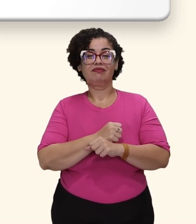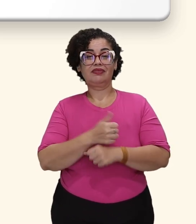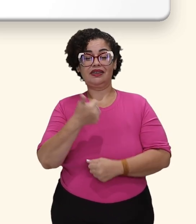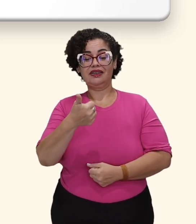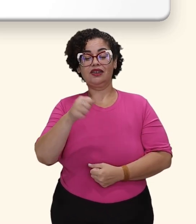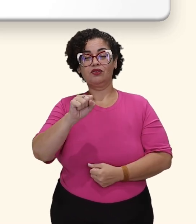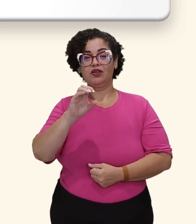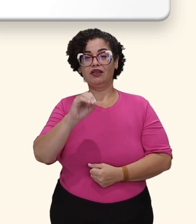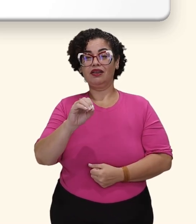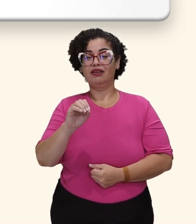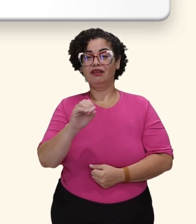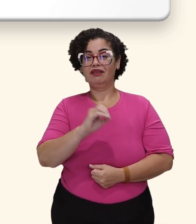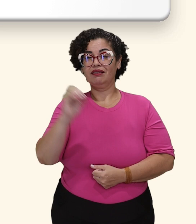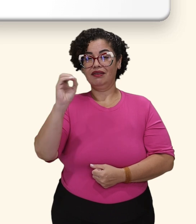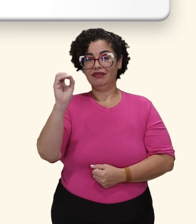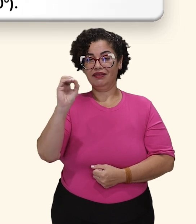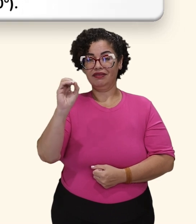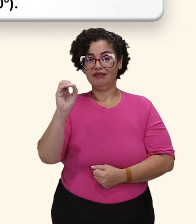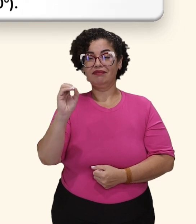uma soma de 180 graus.